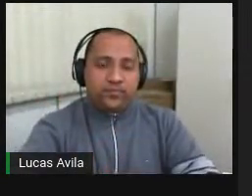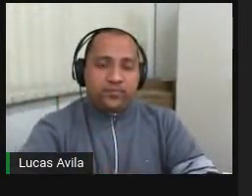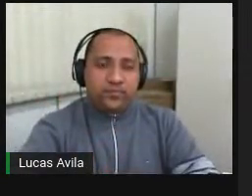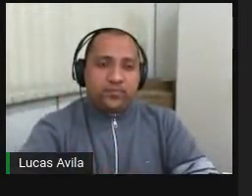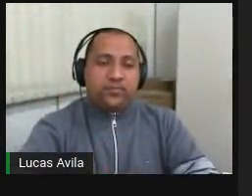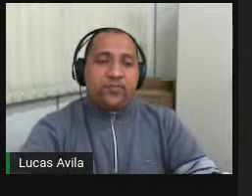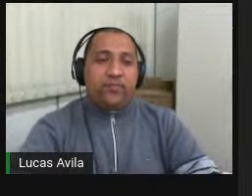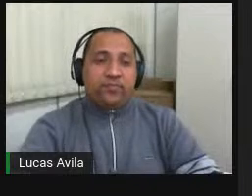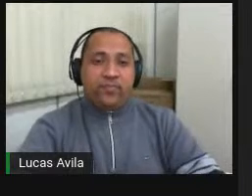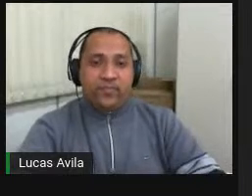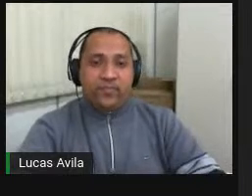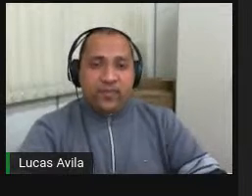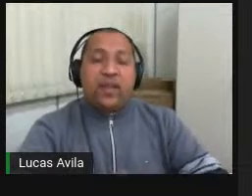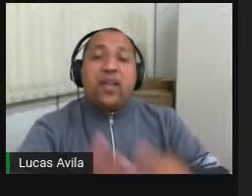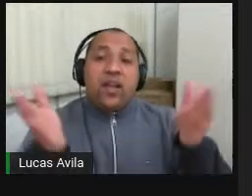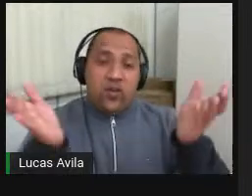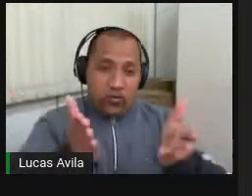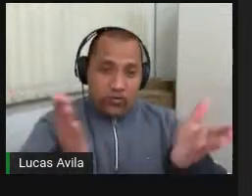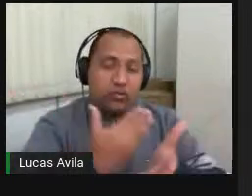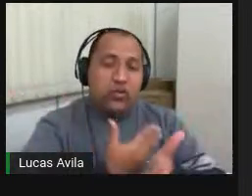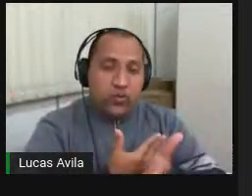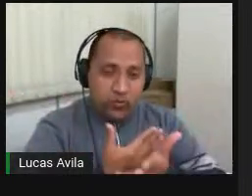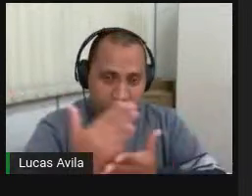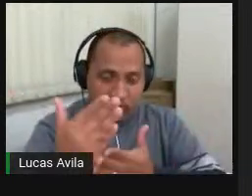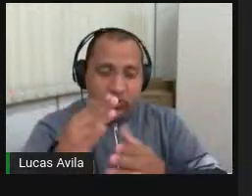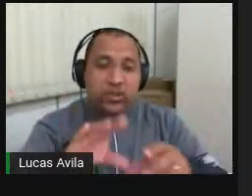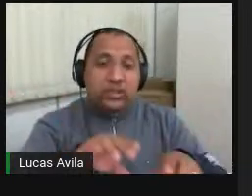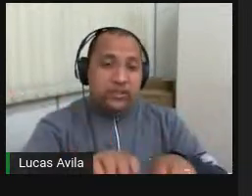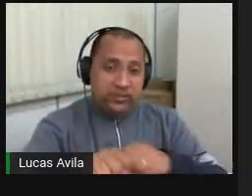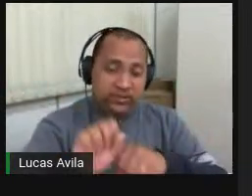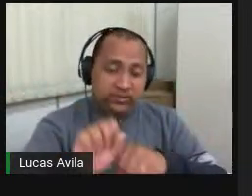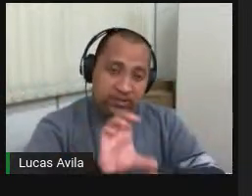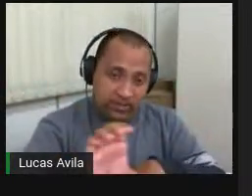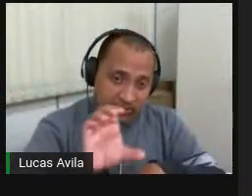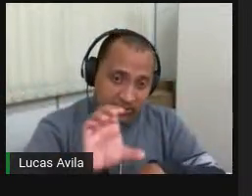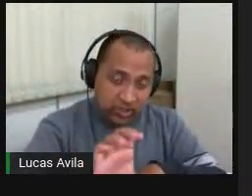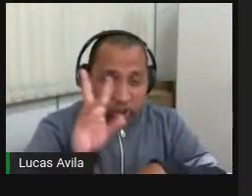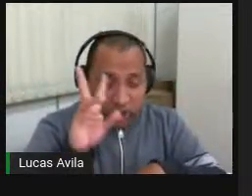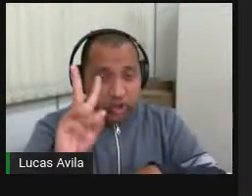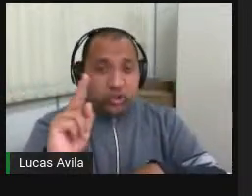Daremos início à outorga de grau do curso de História.